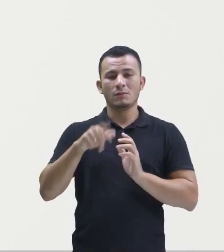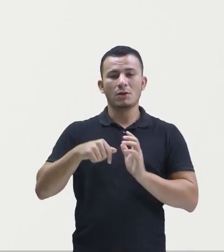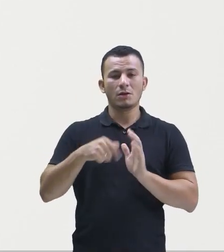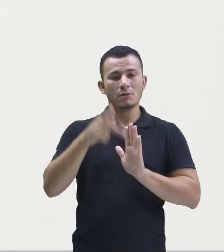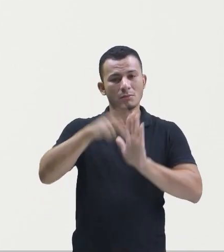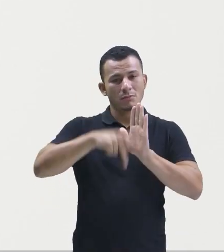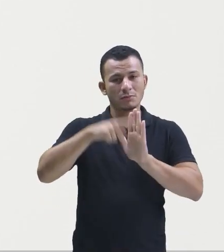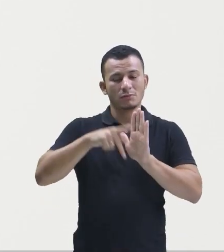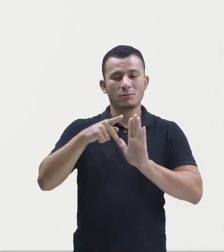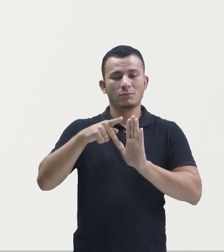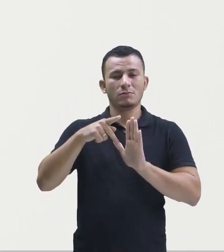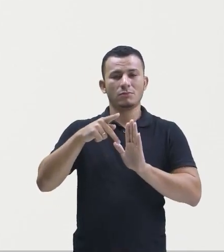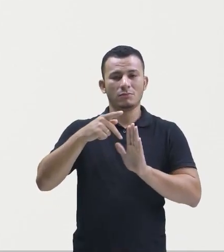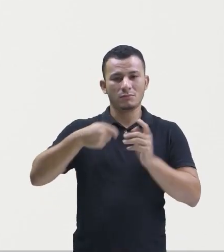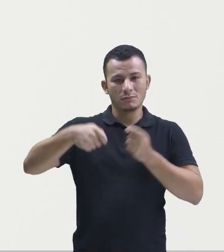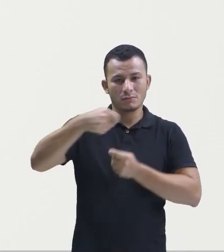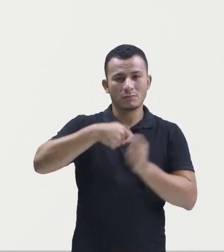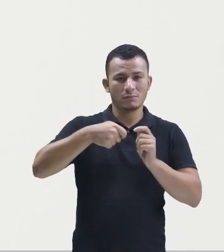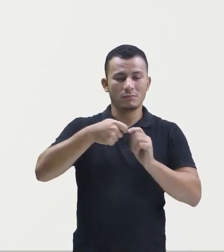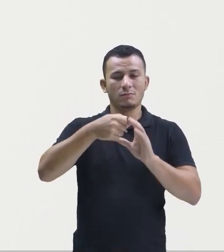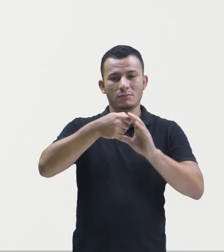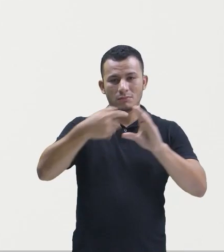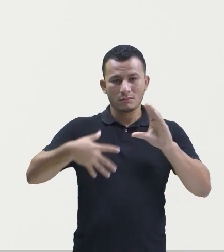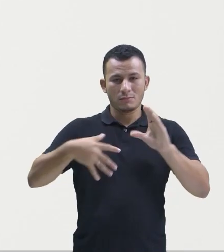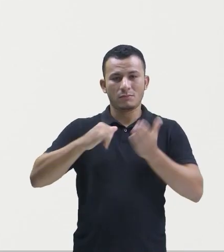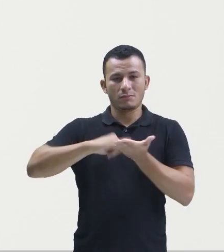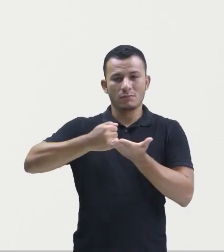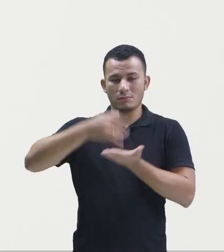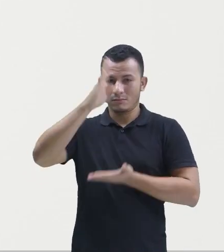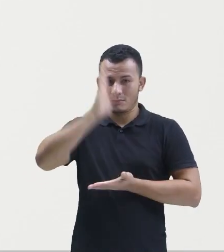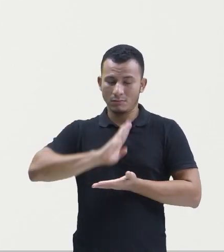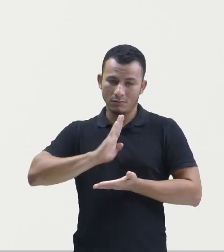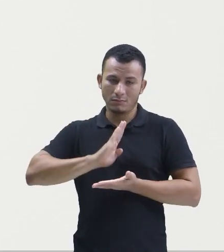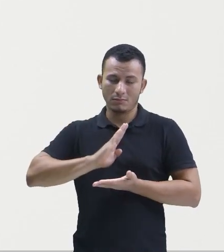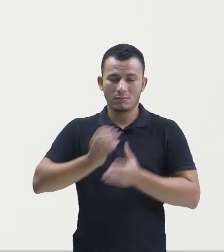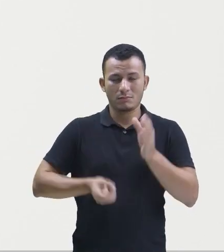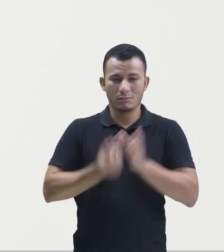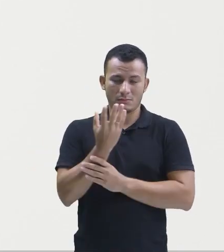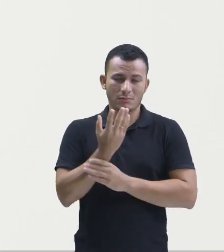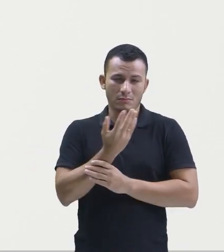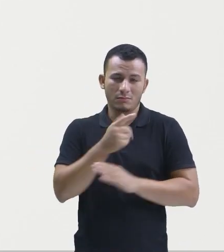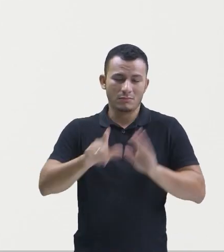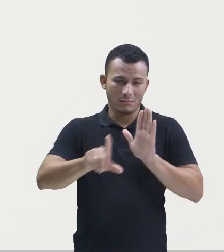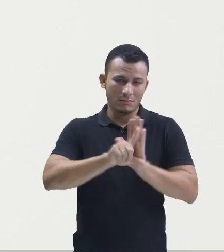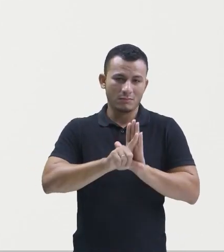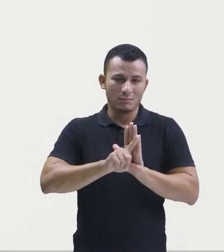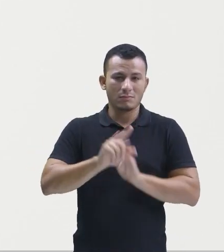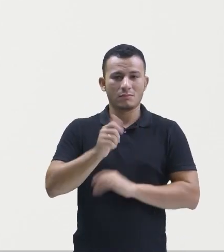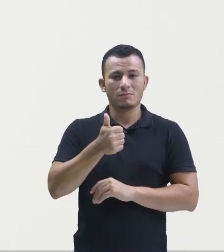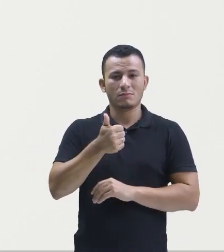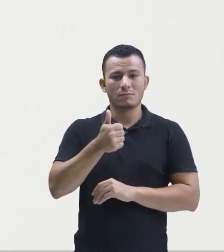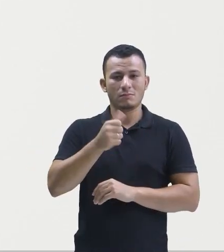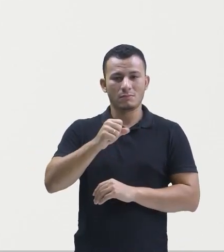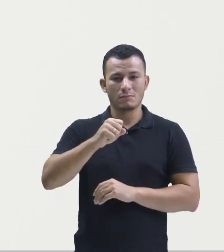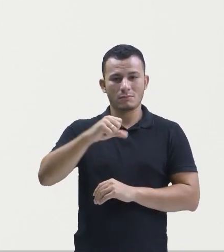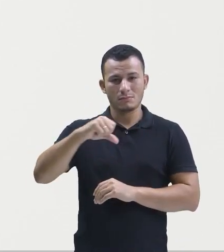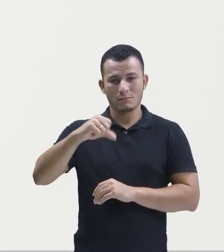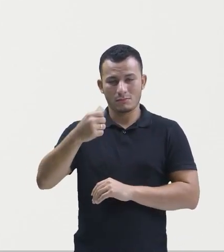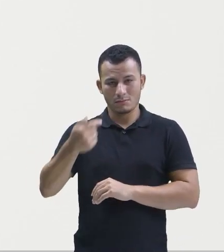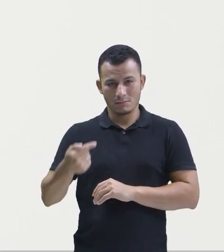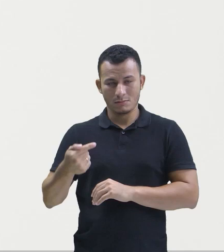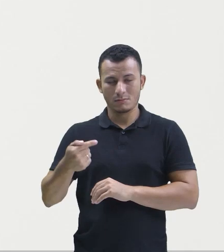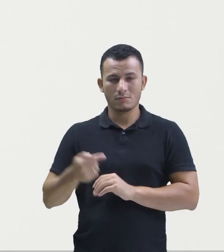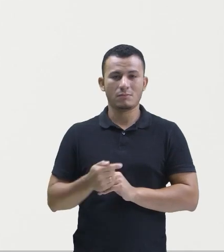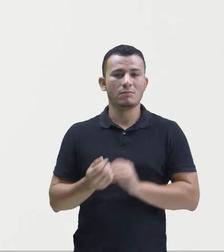com características de isenção fiscal, implantado pelo governo brasileiro em 1967, através